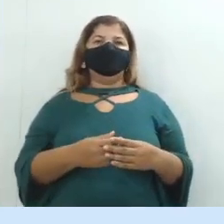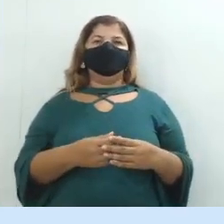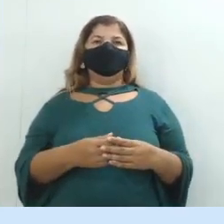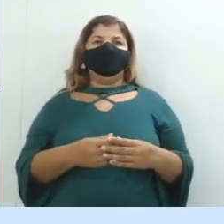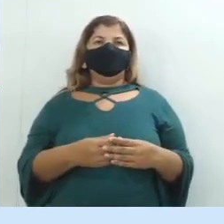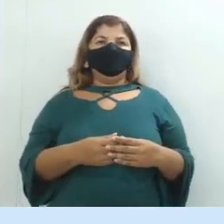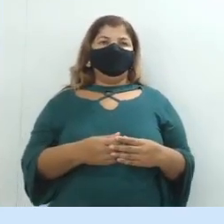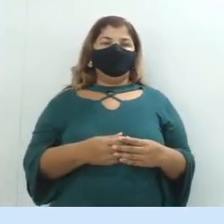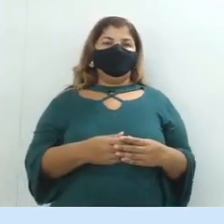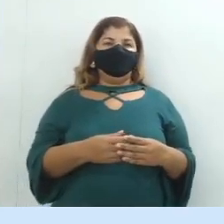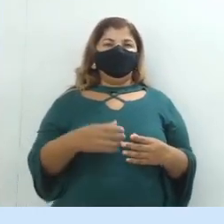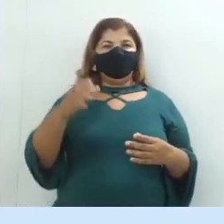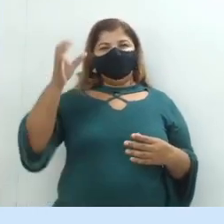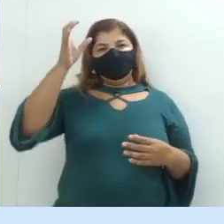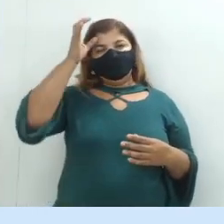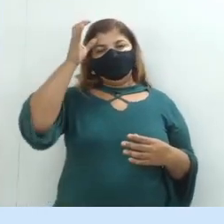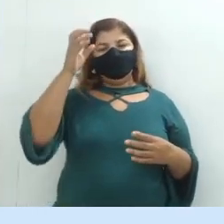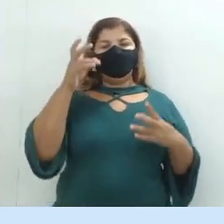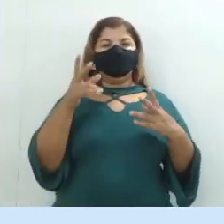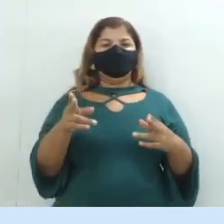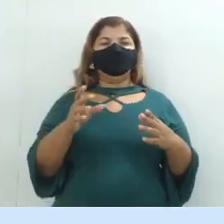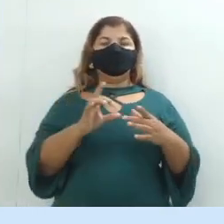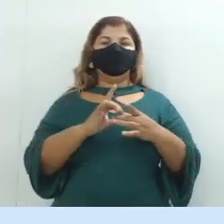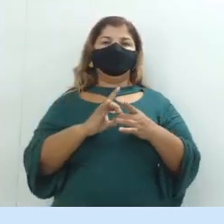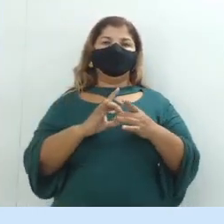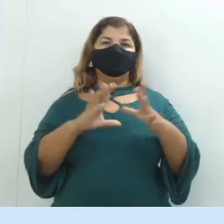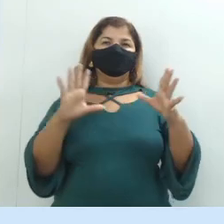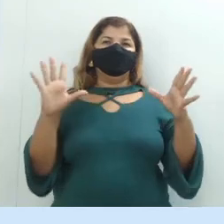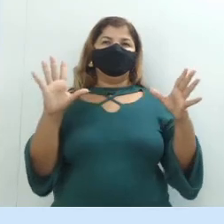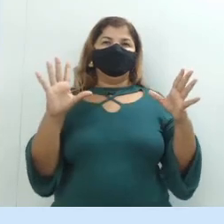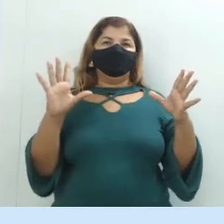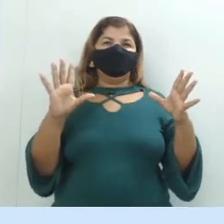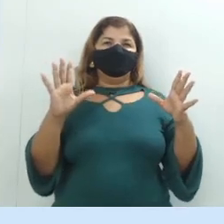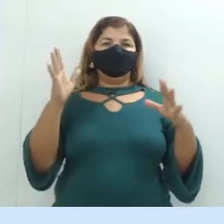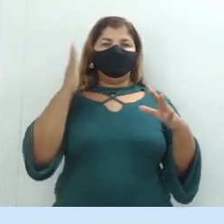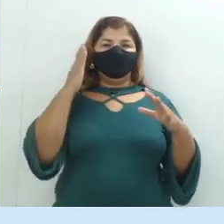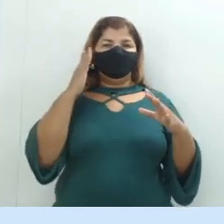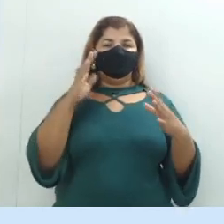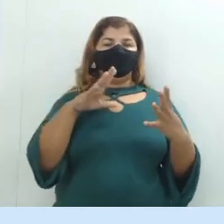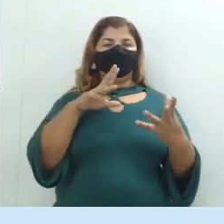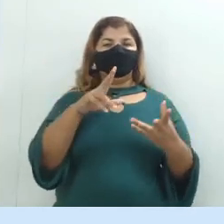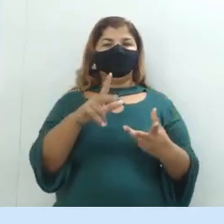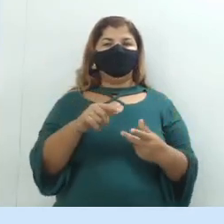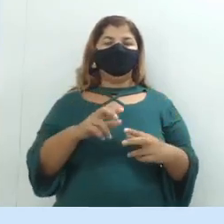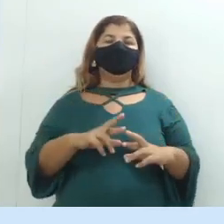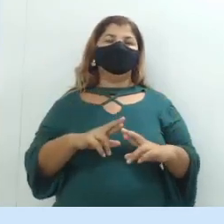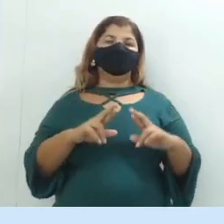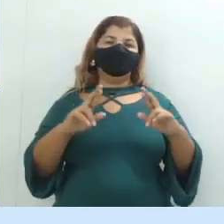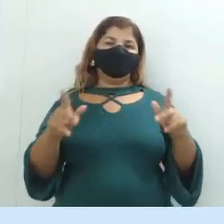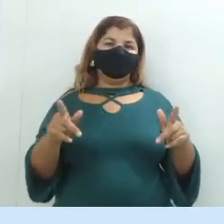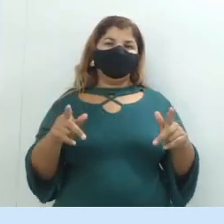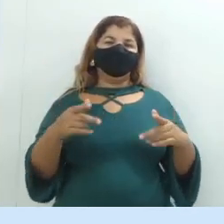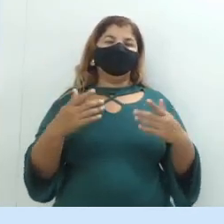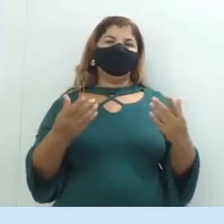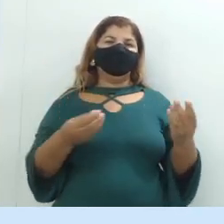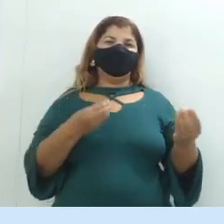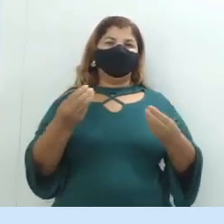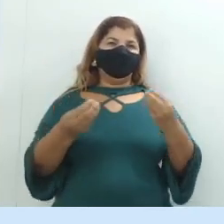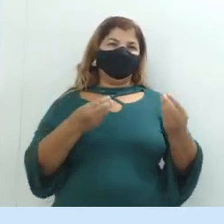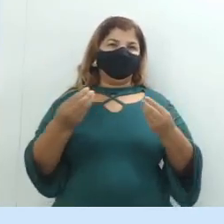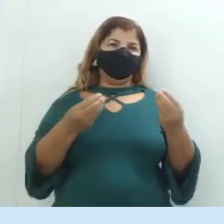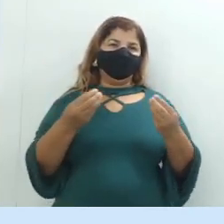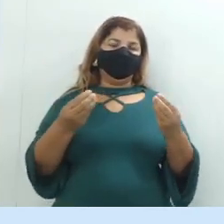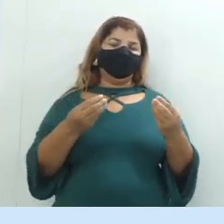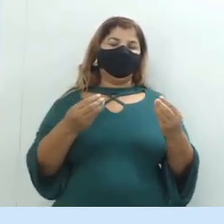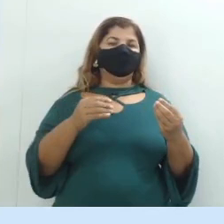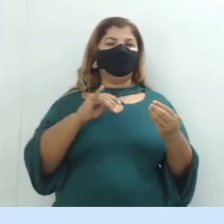agora o conhecimento é como aquele conhecimento libertário, né? Você vai entender o mundo de uma forma diferente e o jeito como você se enxerga